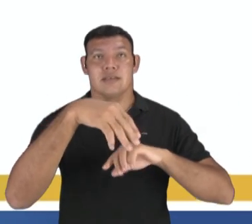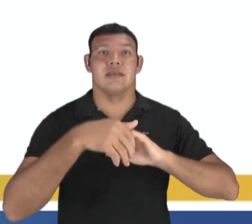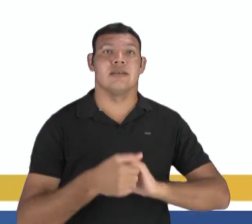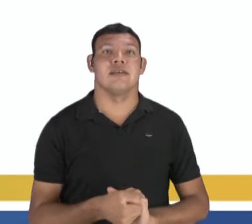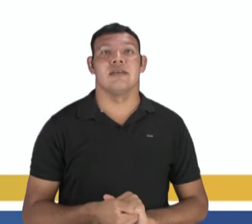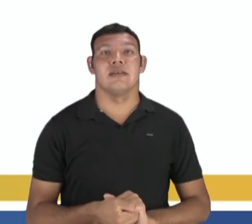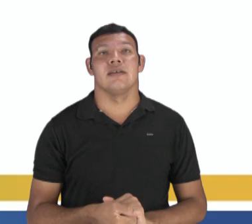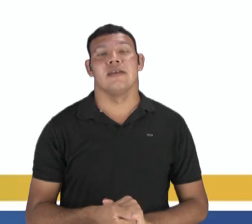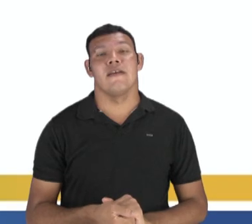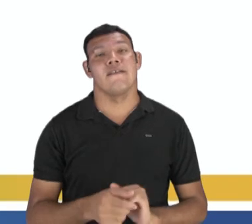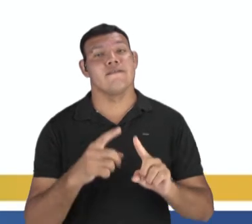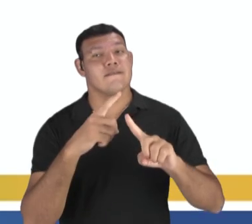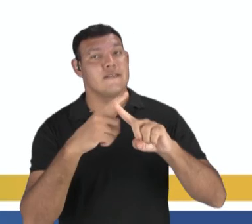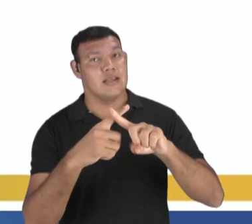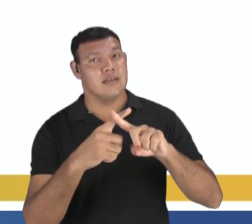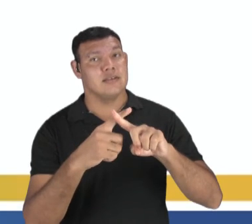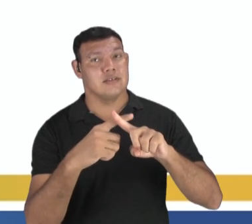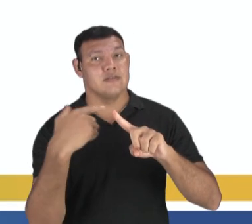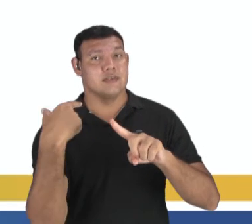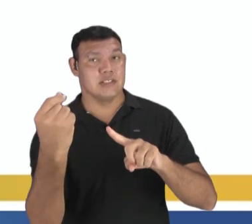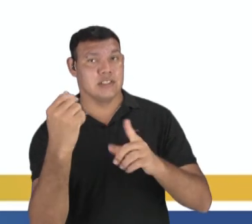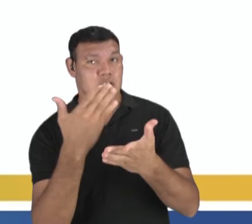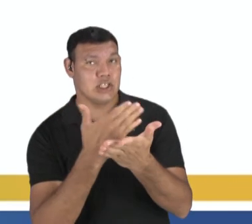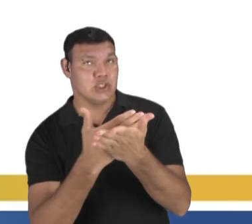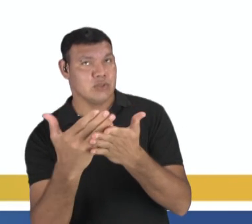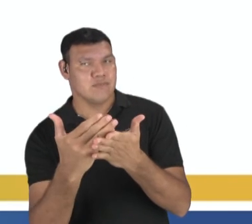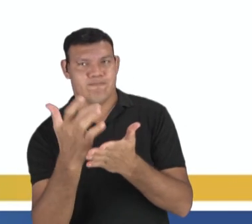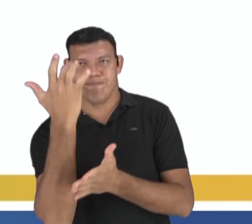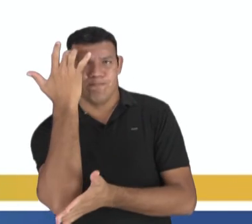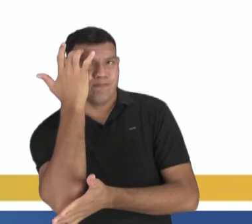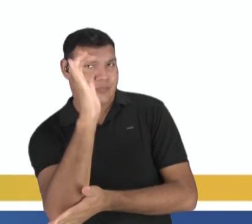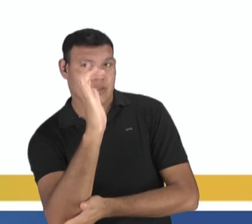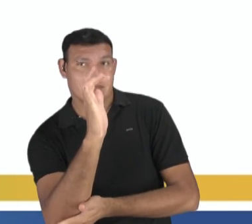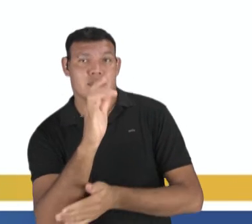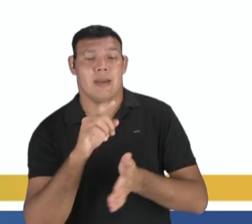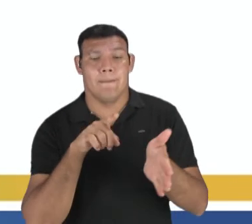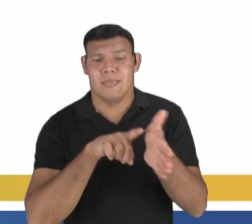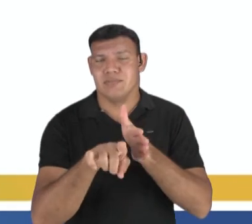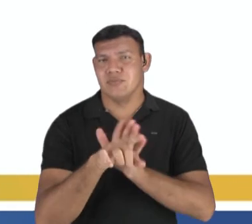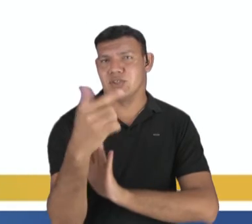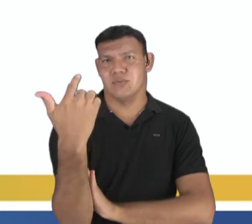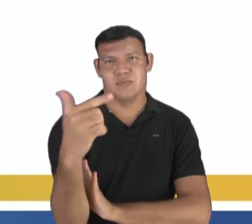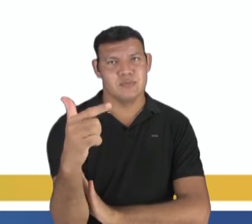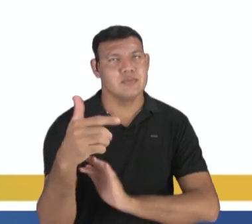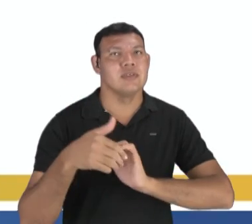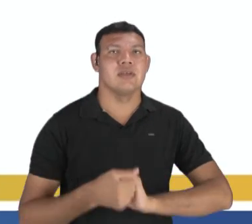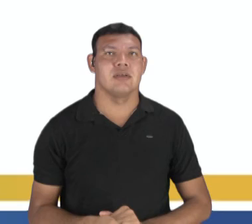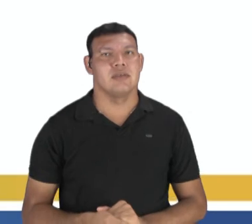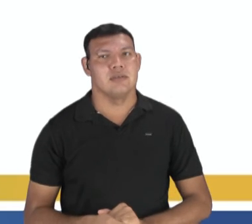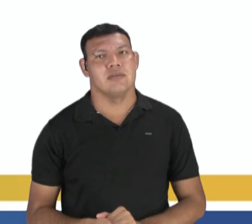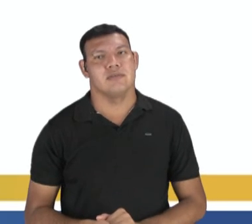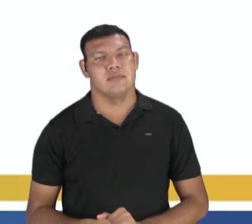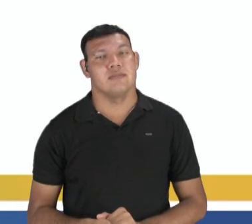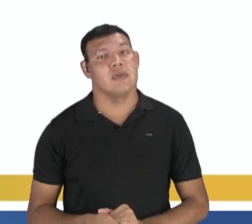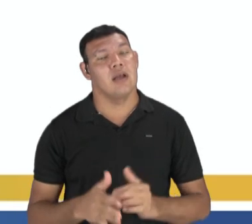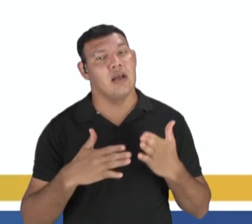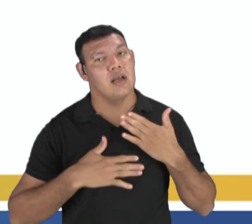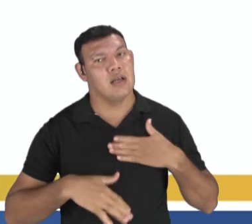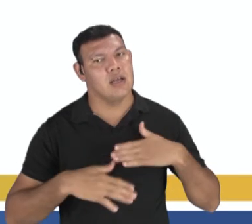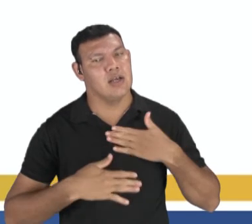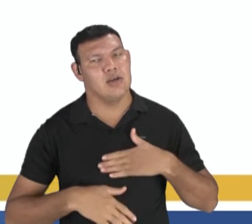ok? Vezes a velocidade inicial, que eu não sei, ele não deu no problema, mas isso não precisa para resolver a